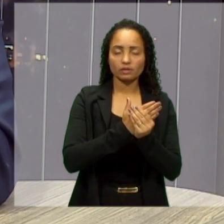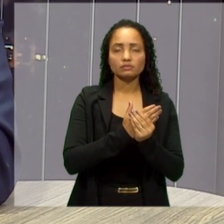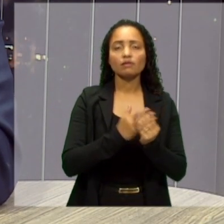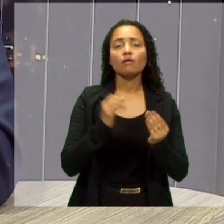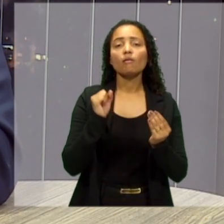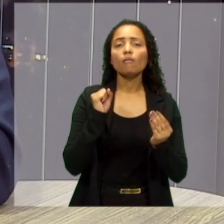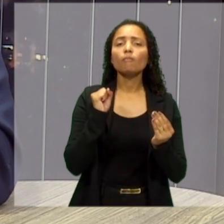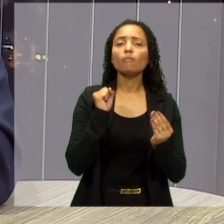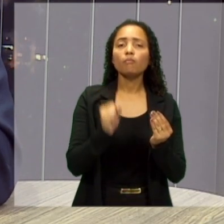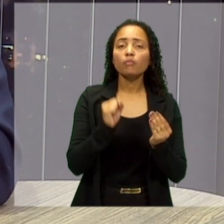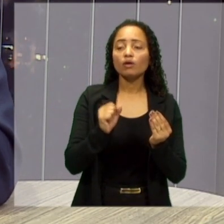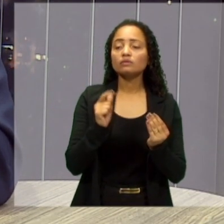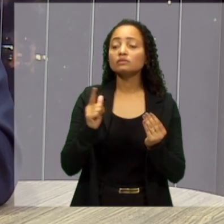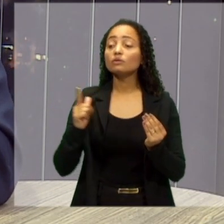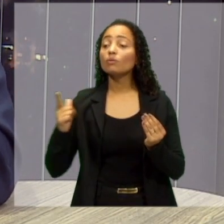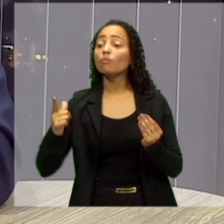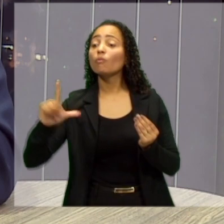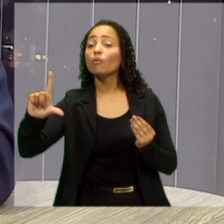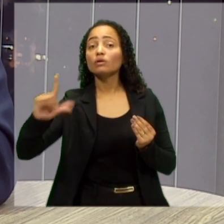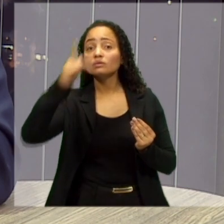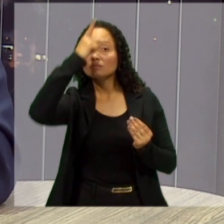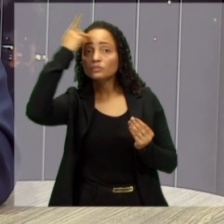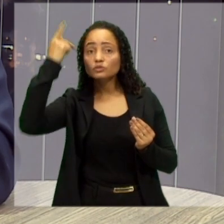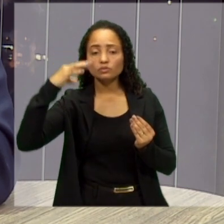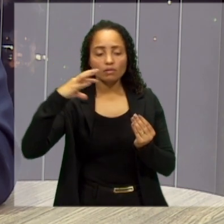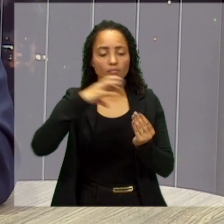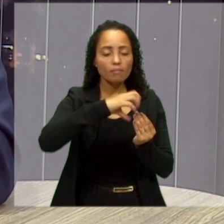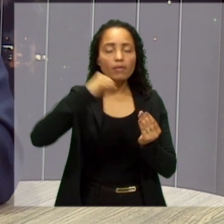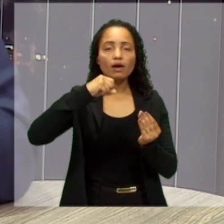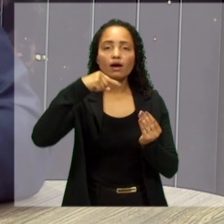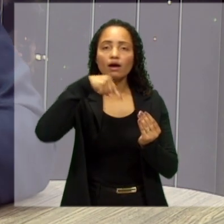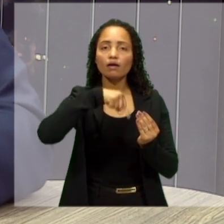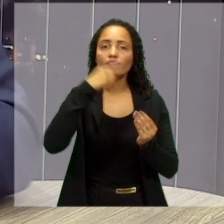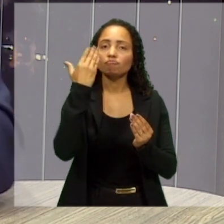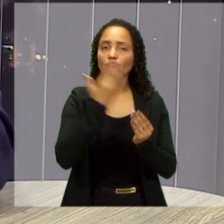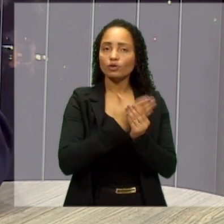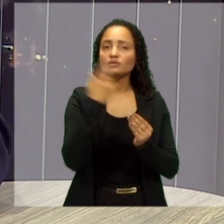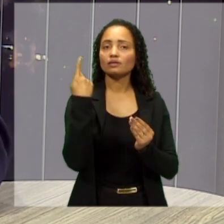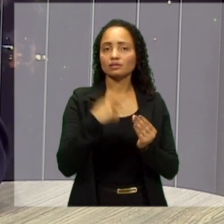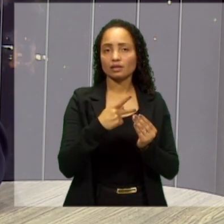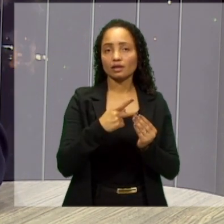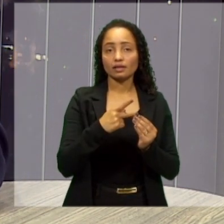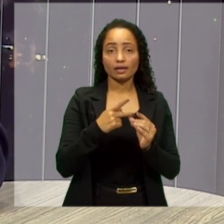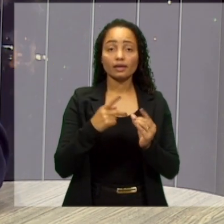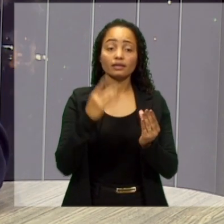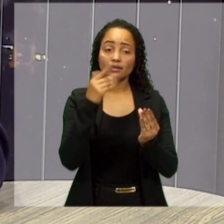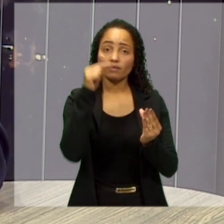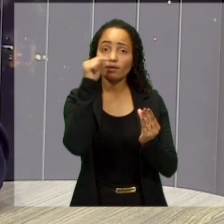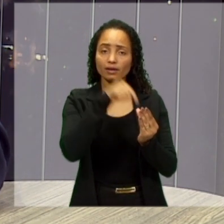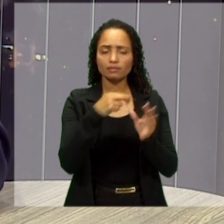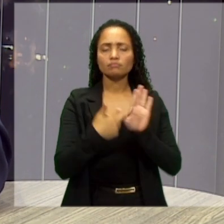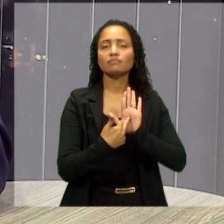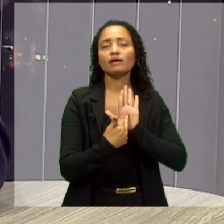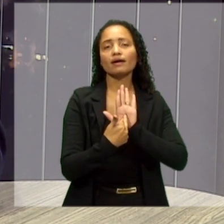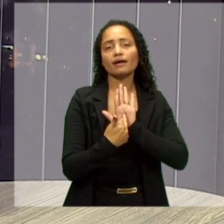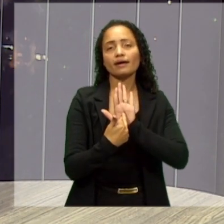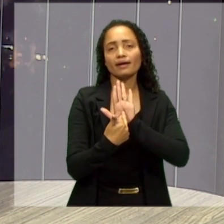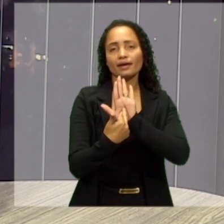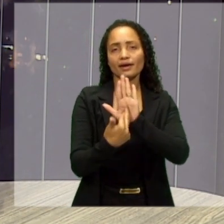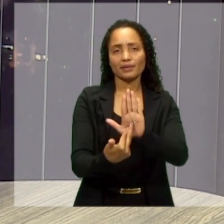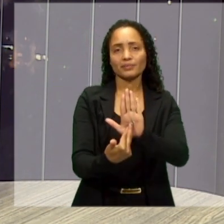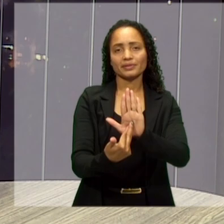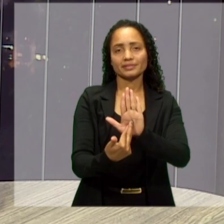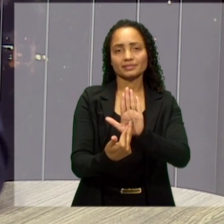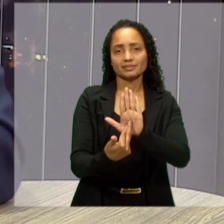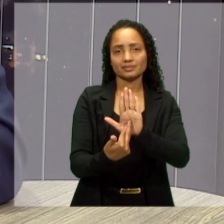ser que o outro defensor venha assumir essa primeira Defensoria Pública. Então, o assistido vai ser representado pelo